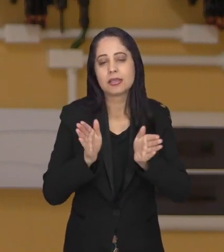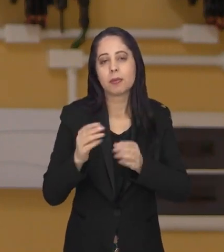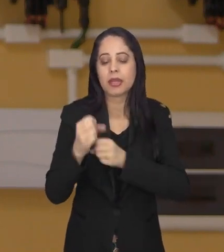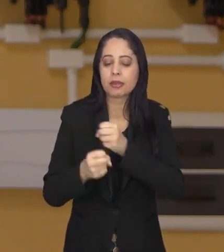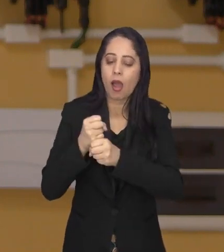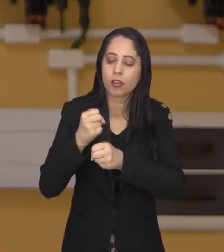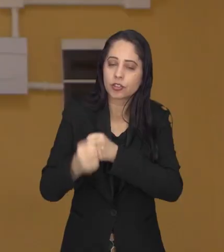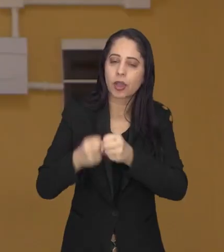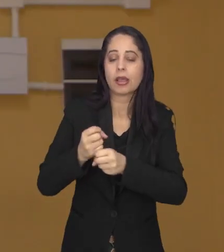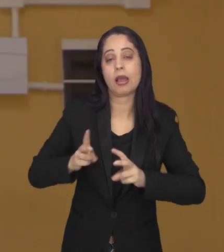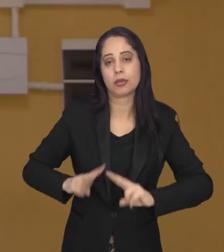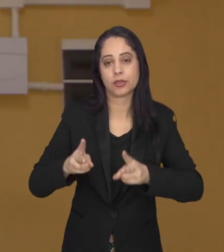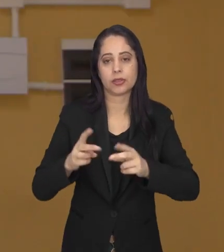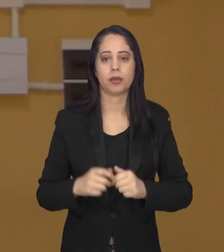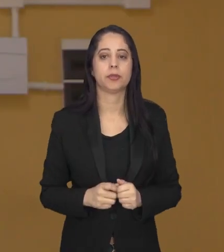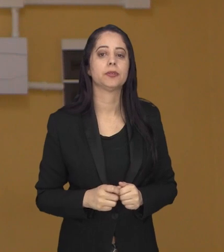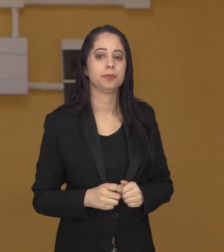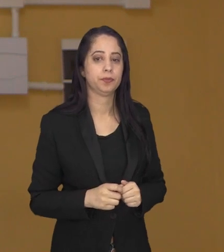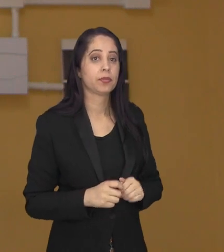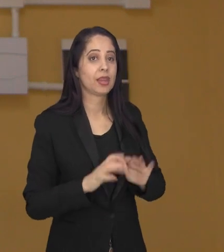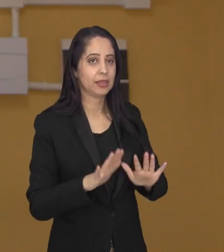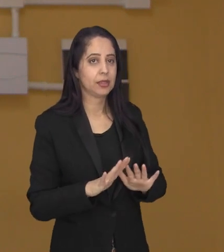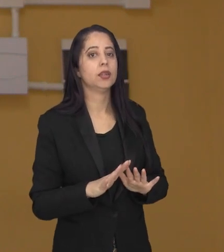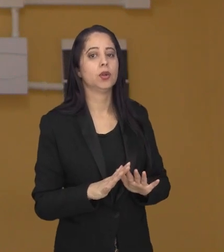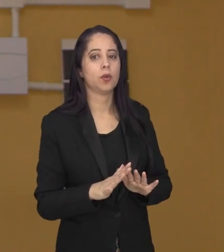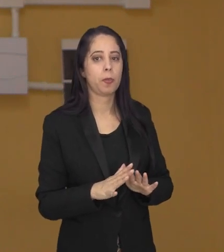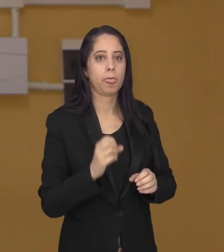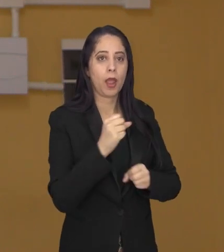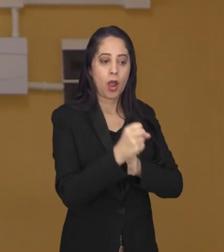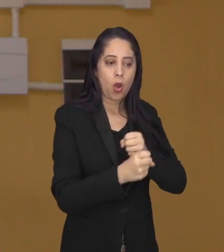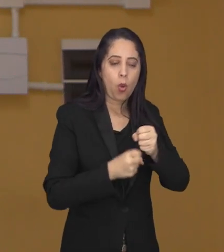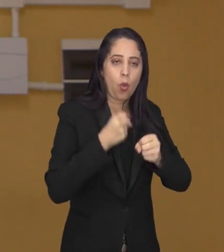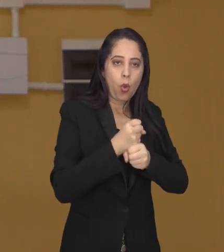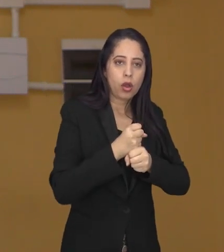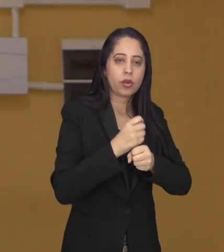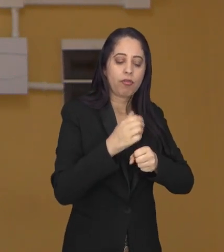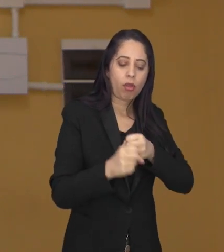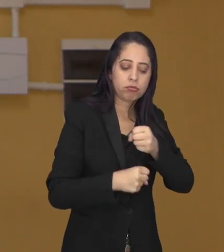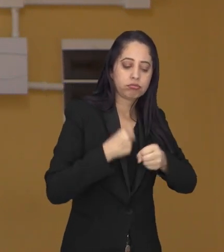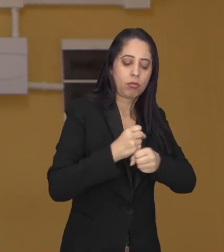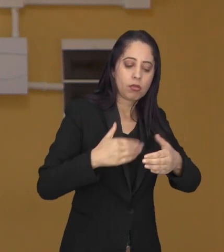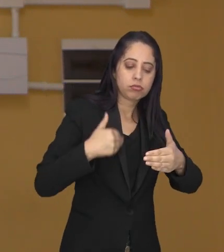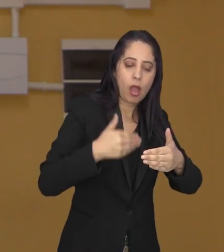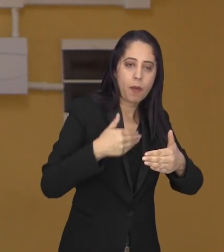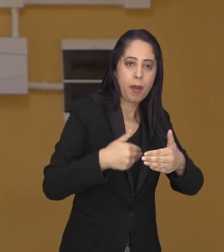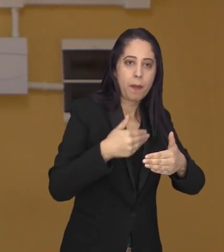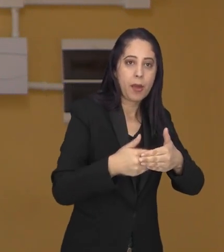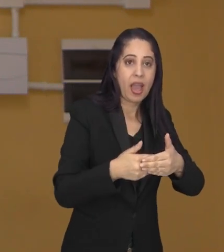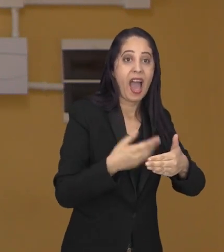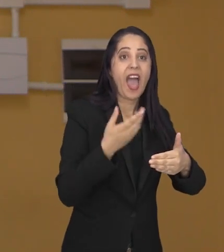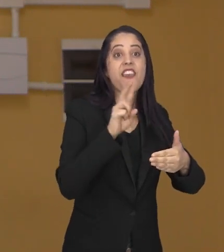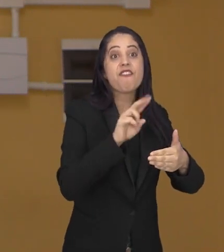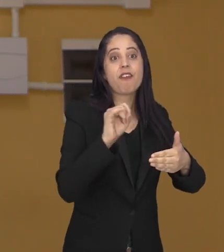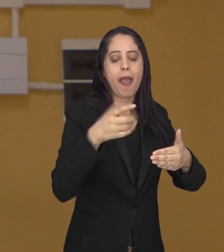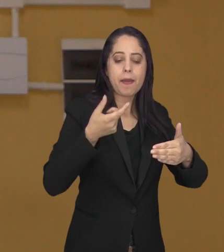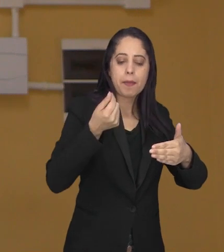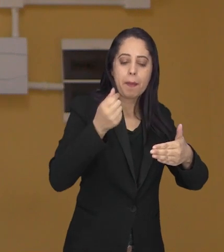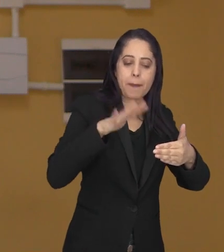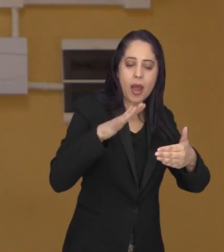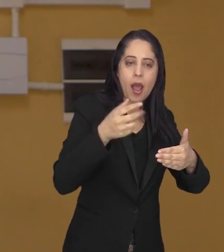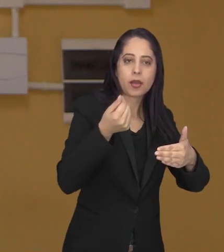ele vai se interessando mais por essa solução, né? Isso, além de economia, traz benefícios para o meio ambiente, e isso que está